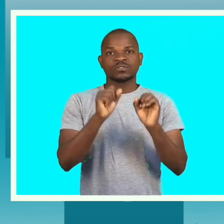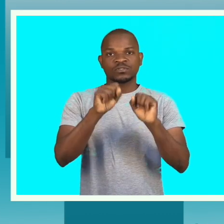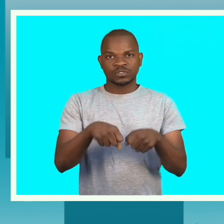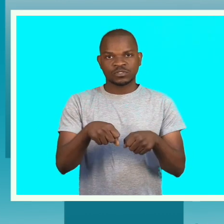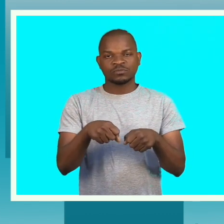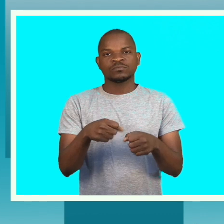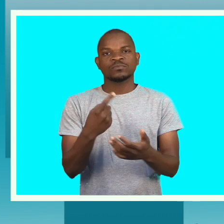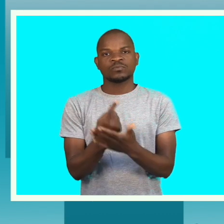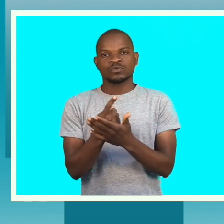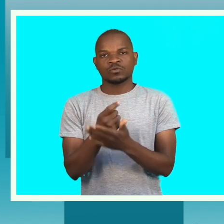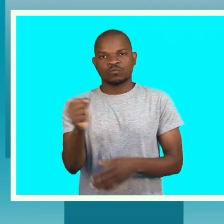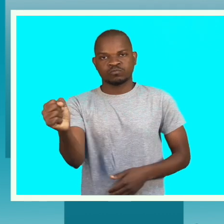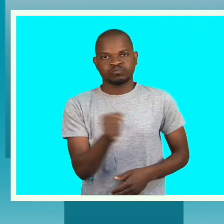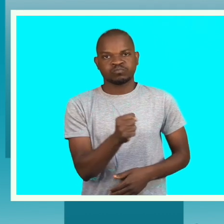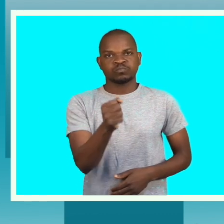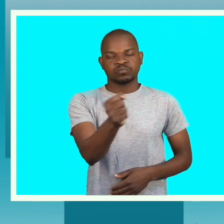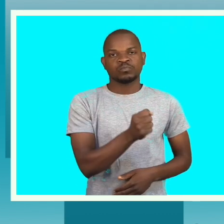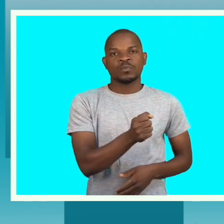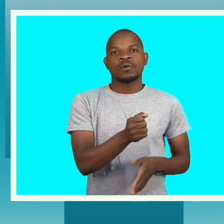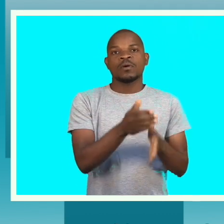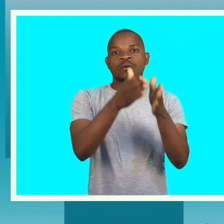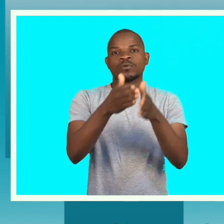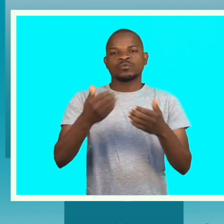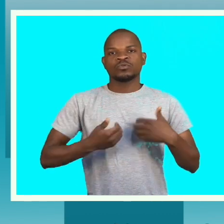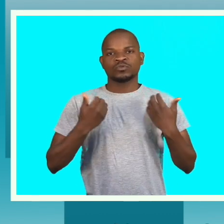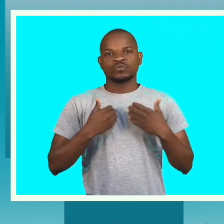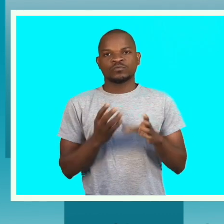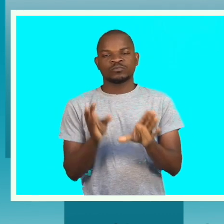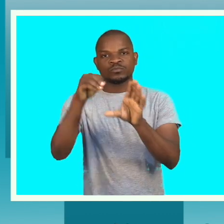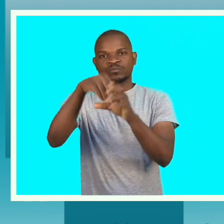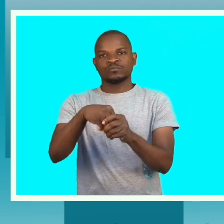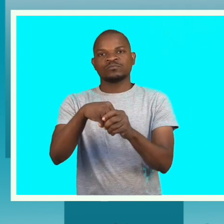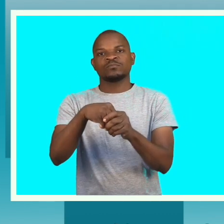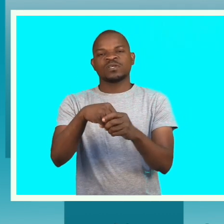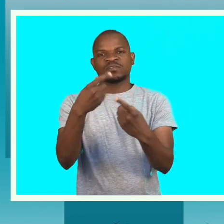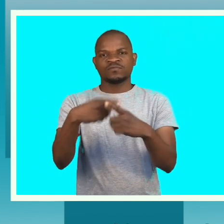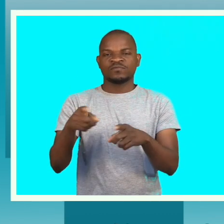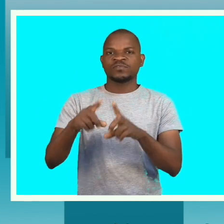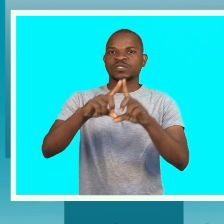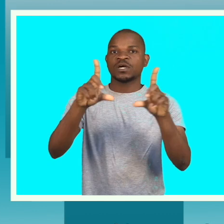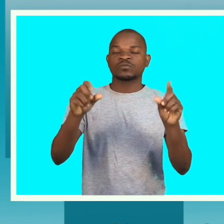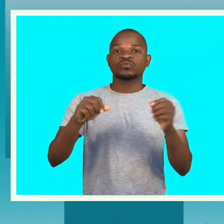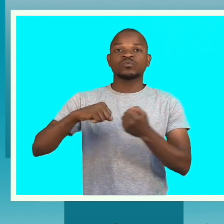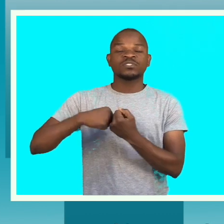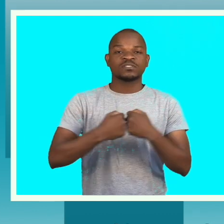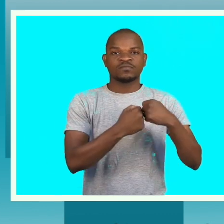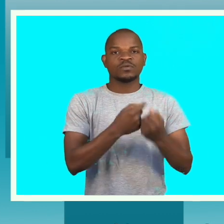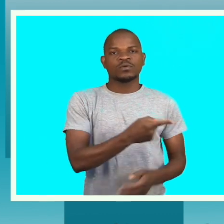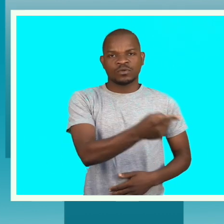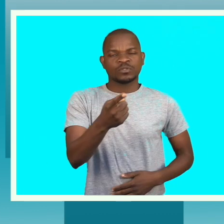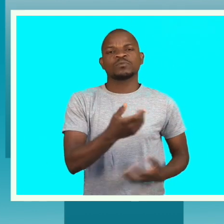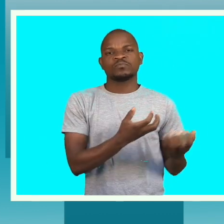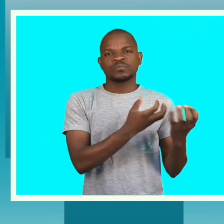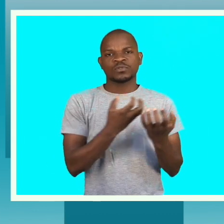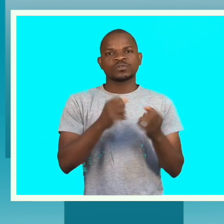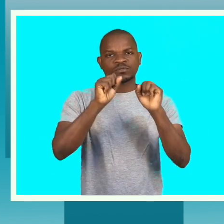passarmos a colocar estes jovens nas oportunidades, em várias outras frentes de desafios que eles mesmos precisam,